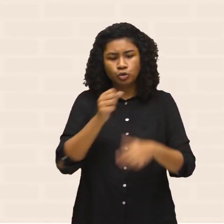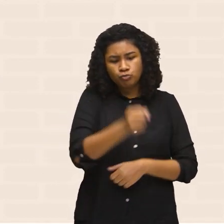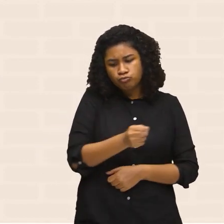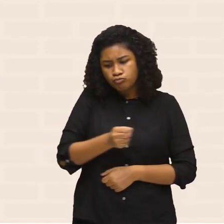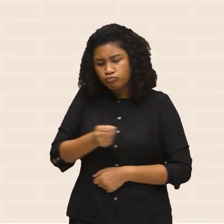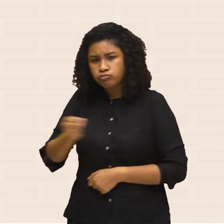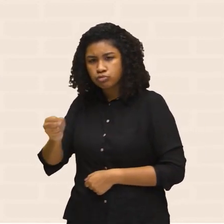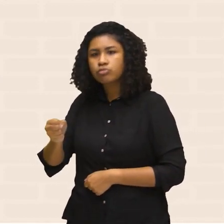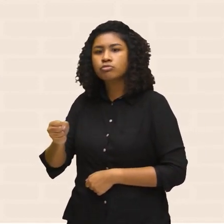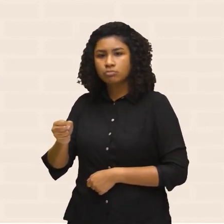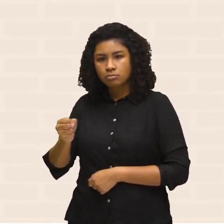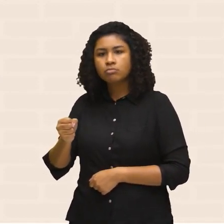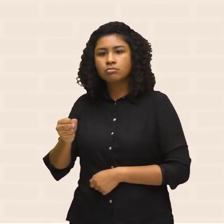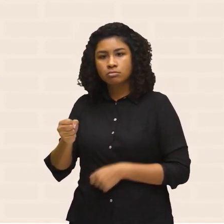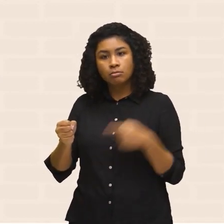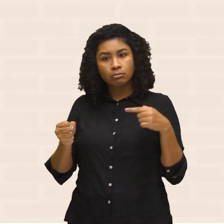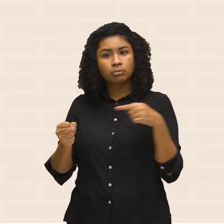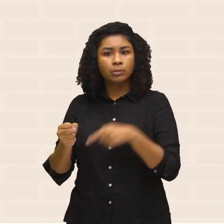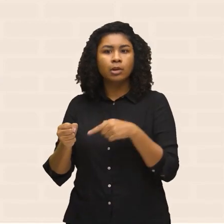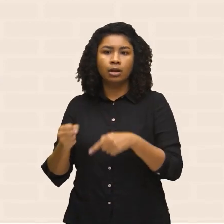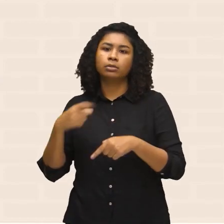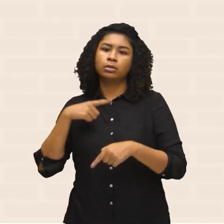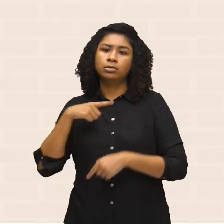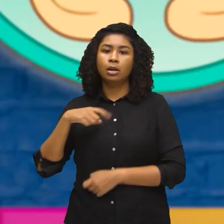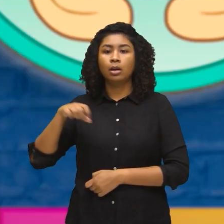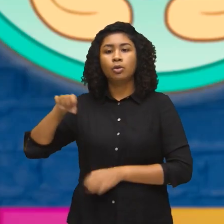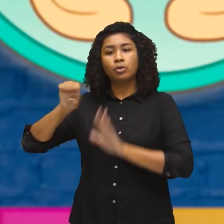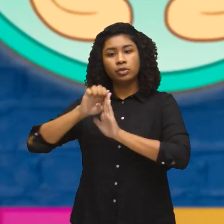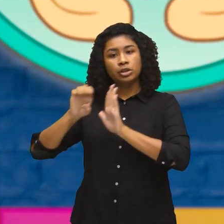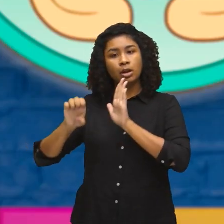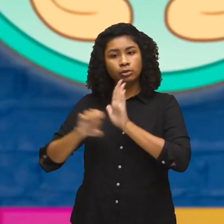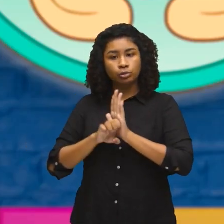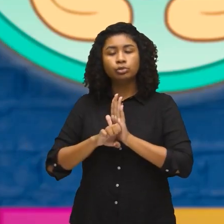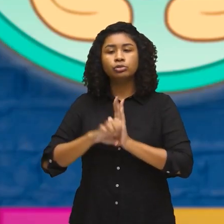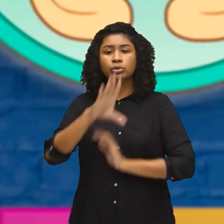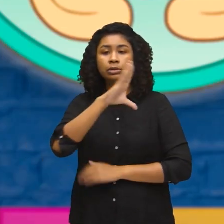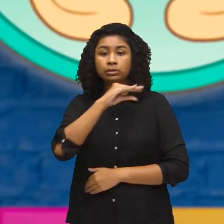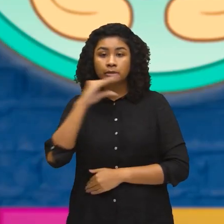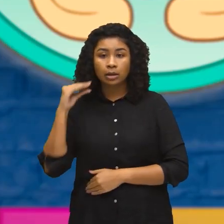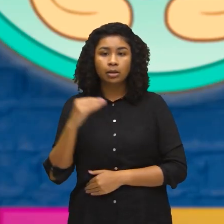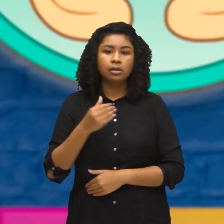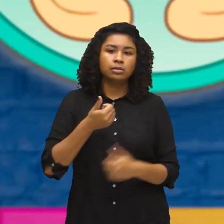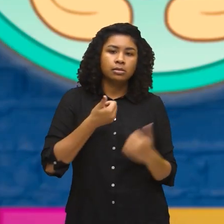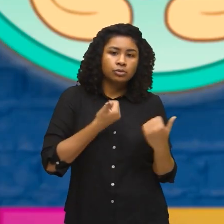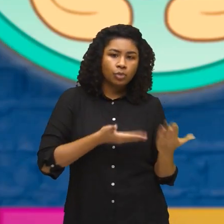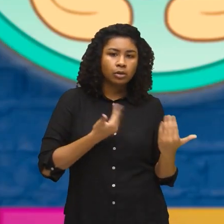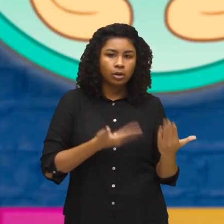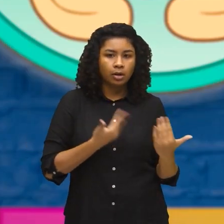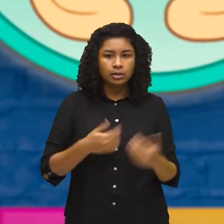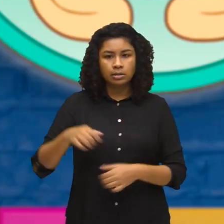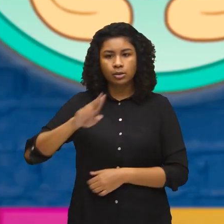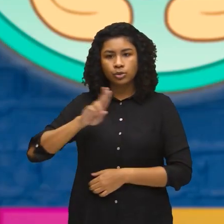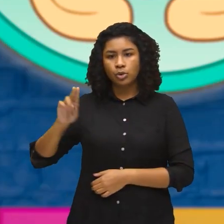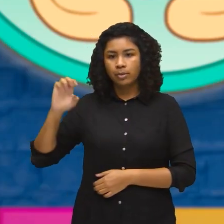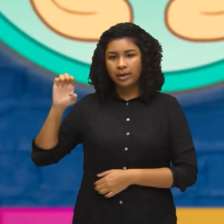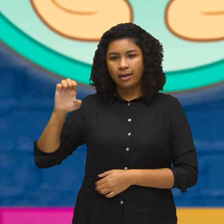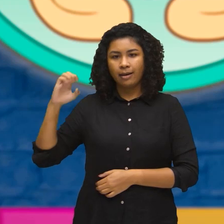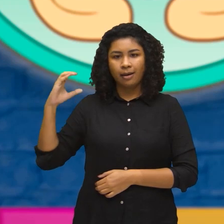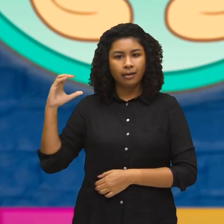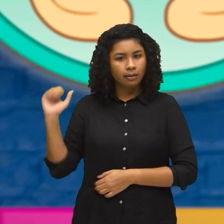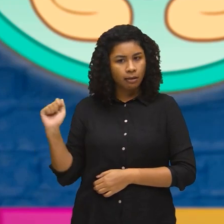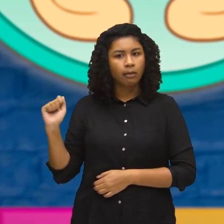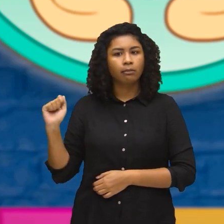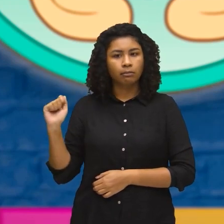adequadas, conforme determina o ECA, que é o Estatuto da Criança e do Adolescente. Então, a gente verifica